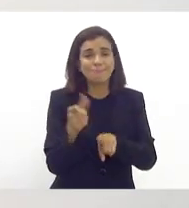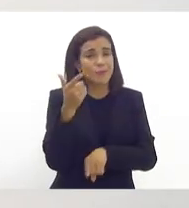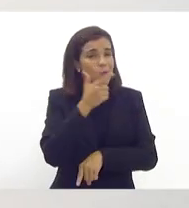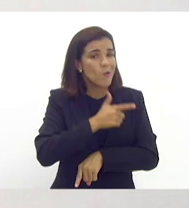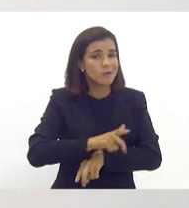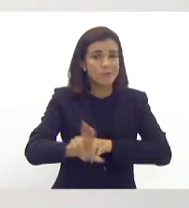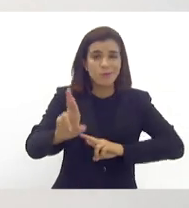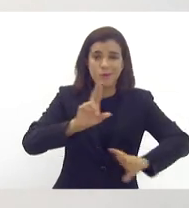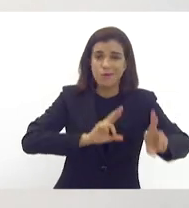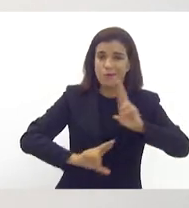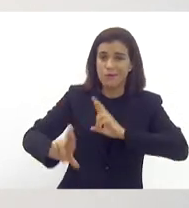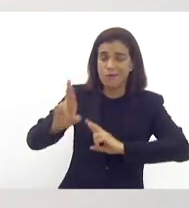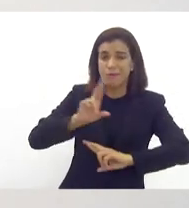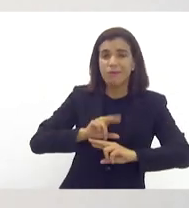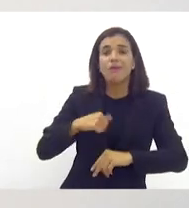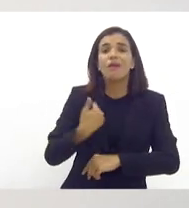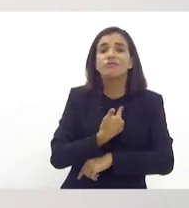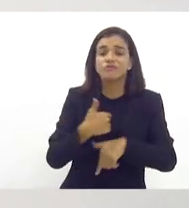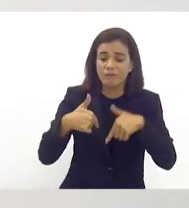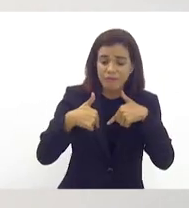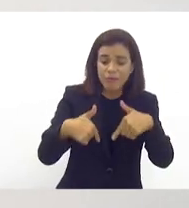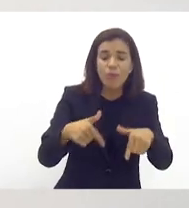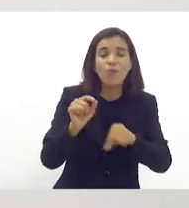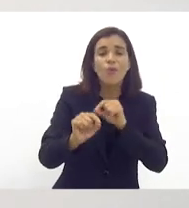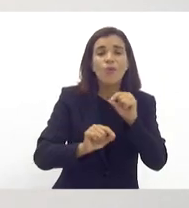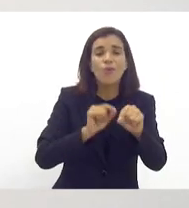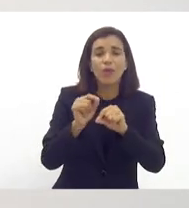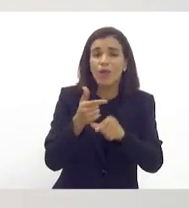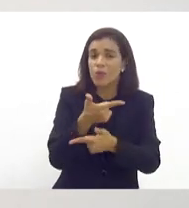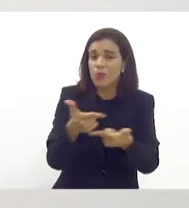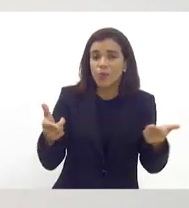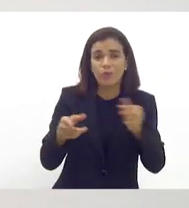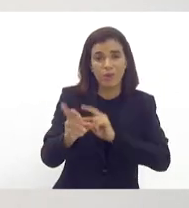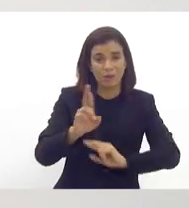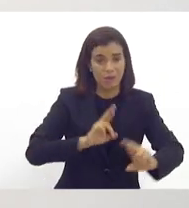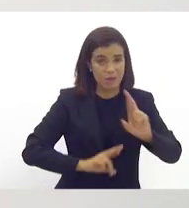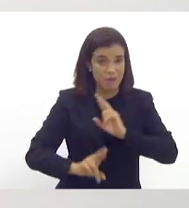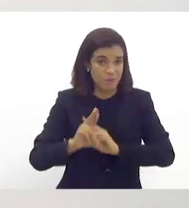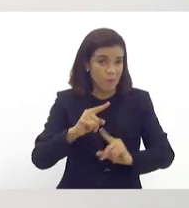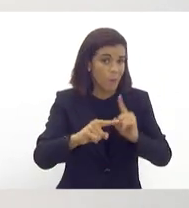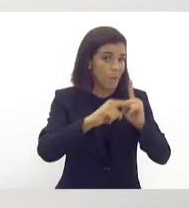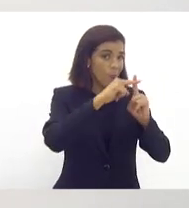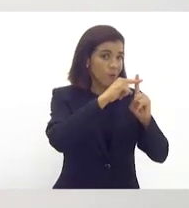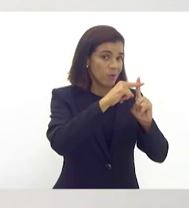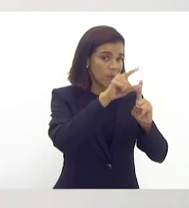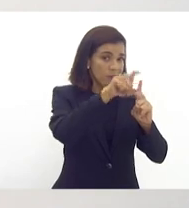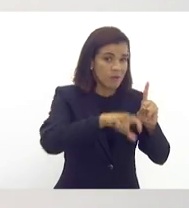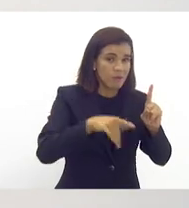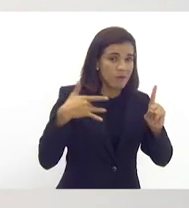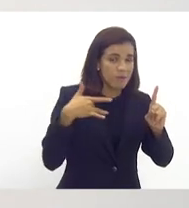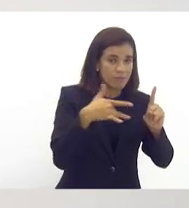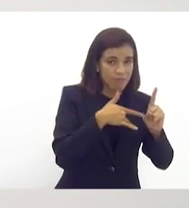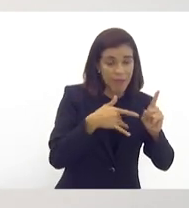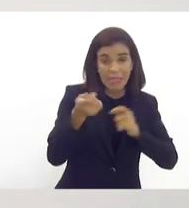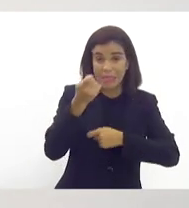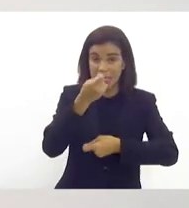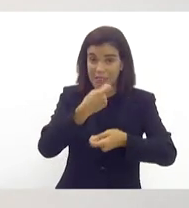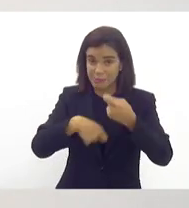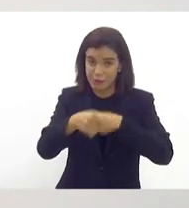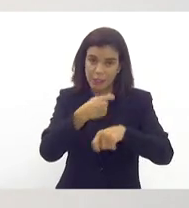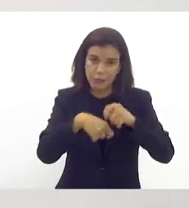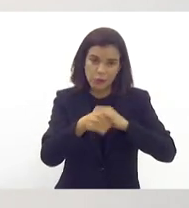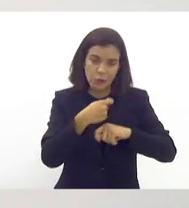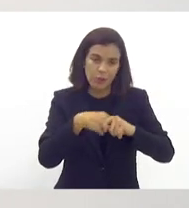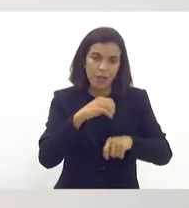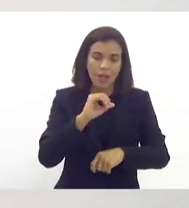resposta e o que que a gente vai fazer numa situação como essa que a gente não tem resposta positiva do plano da administradora de benefícios no caso